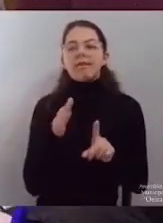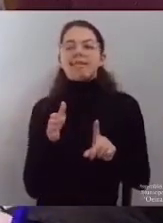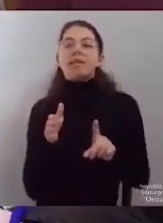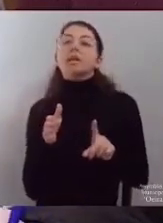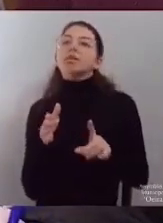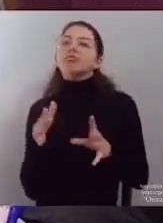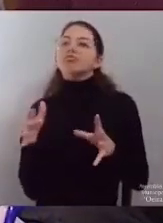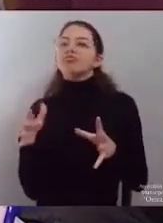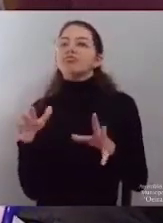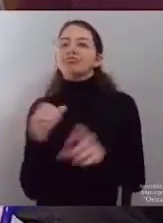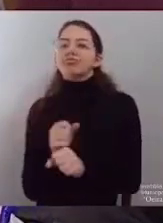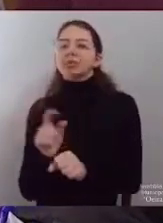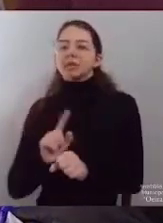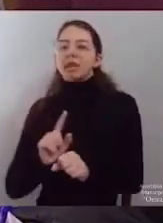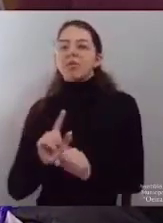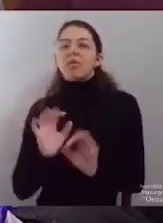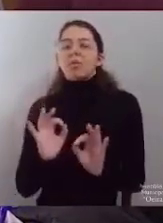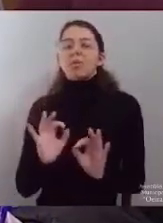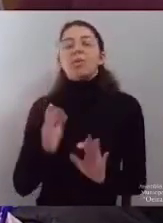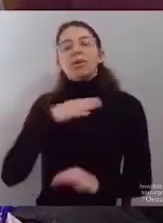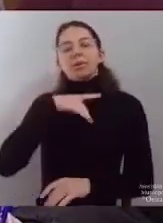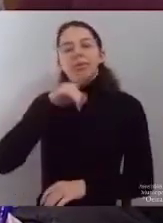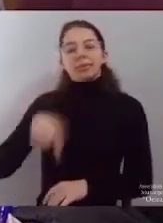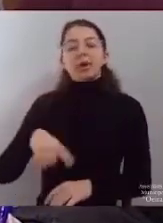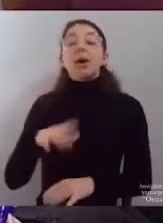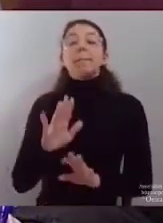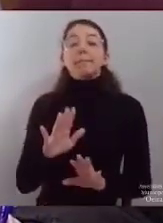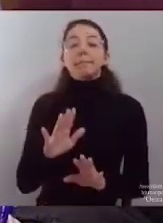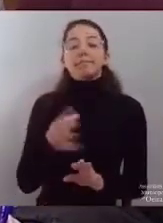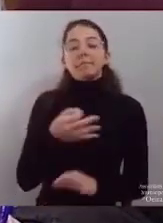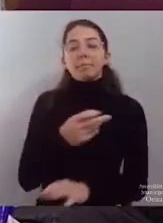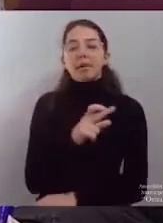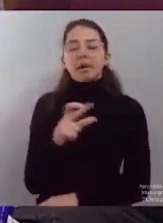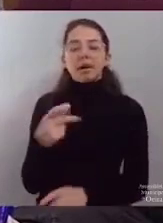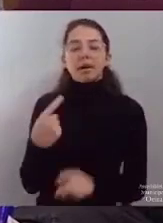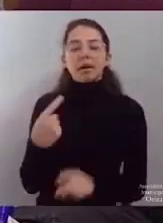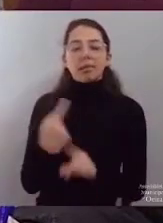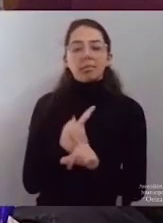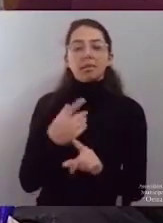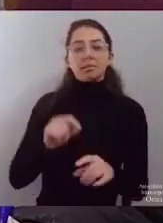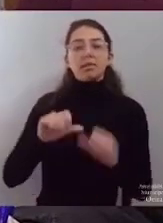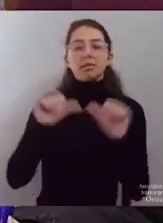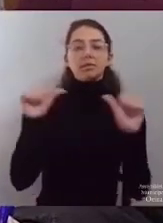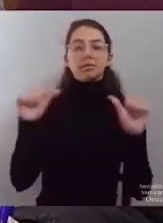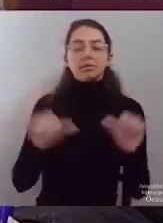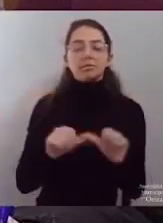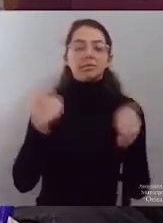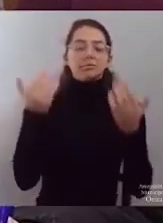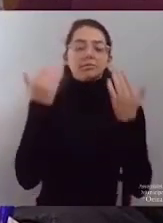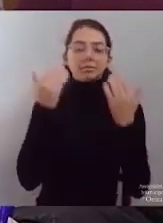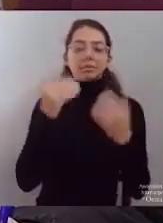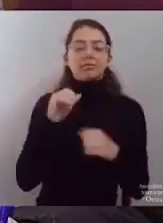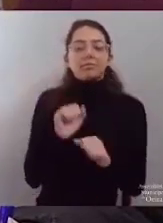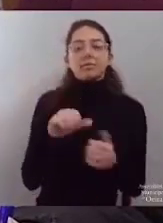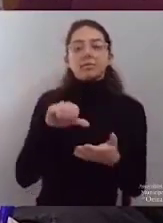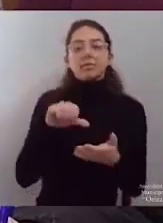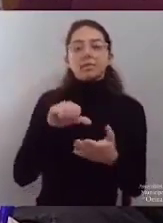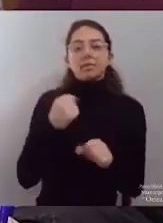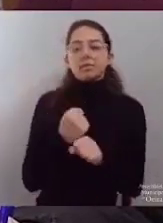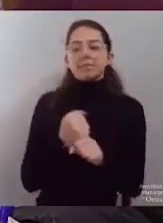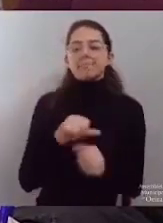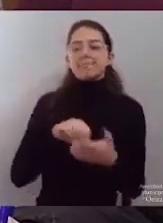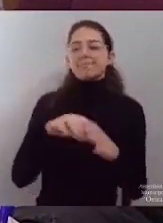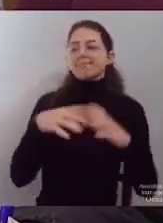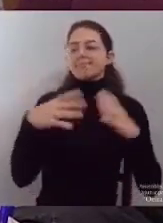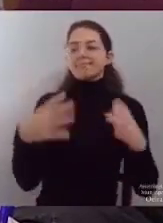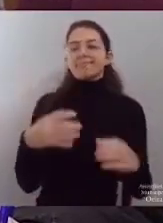o PRR e os eventuais serviços que poderiam existir por conta do sistema de informação cadastral simplificada consegue trabalhos. Qual o futuro para a